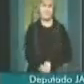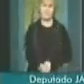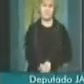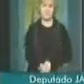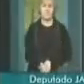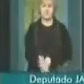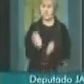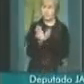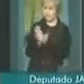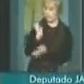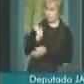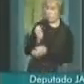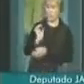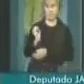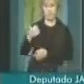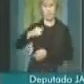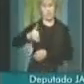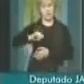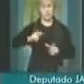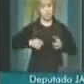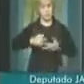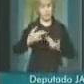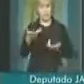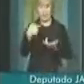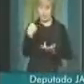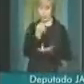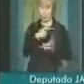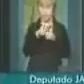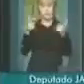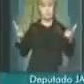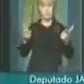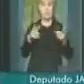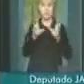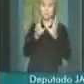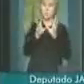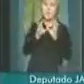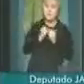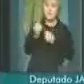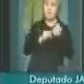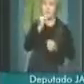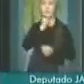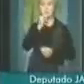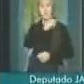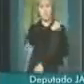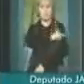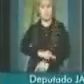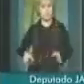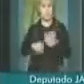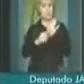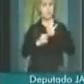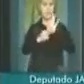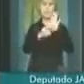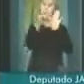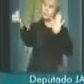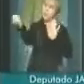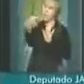Esses gays lésbicas querem que nós a maioria entubemos como exemplo de comportamento a